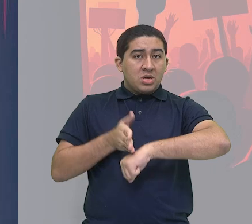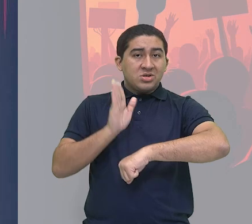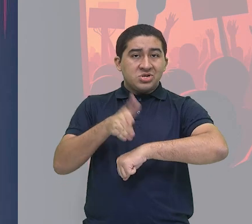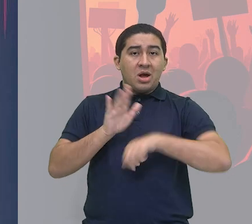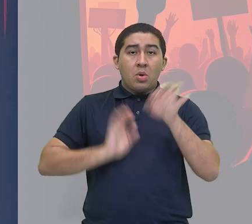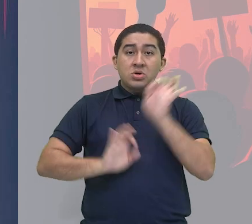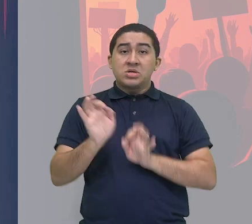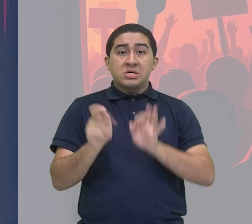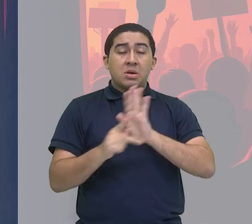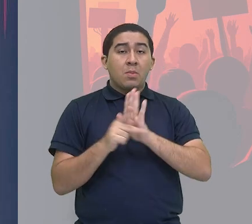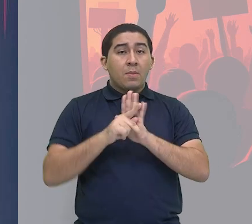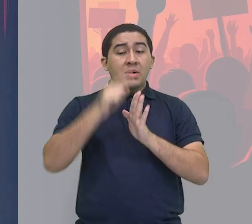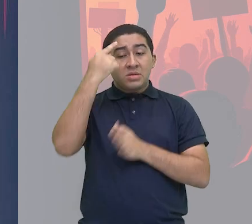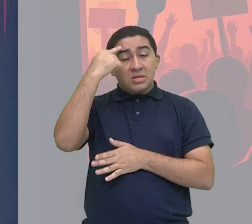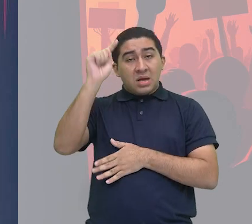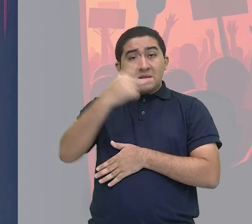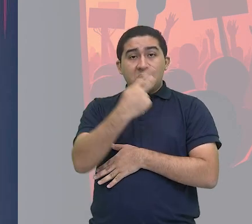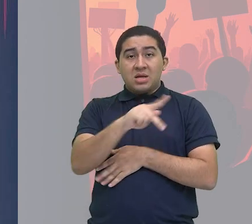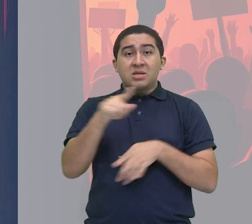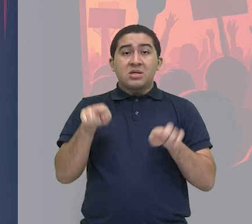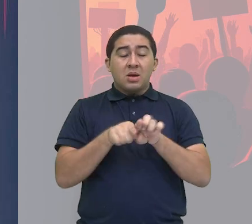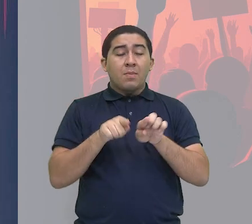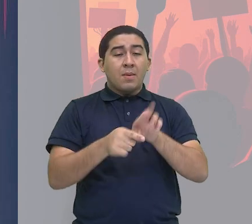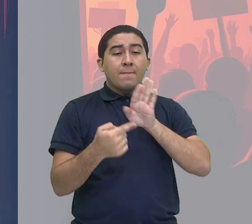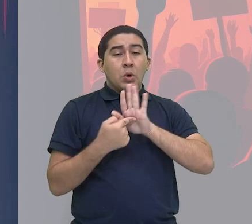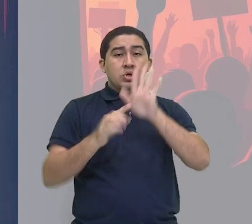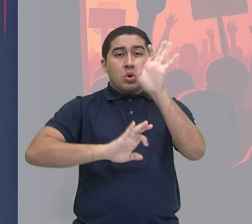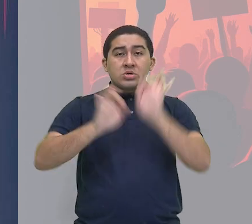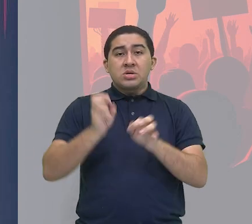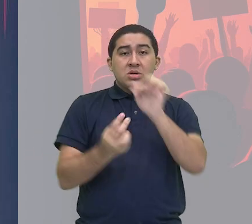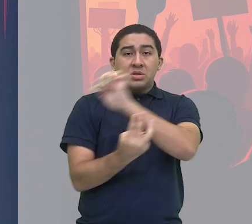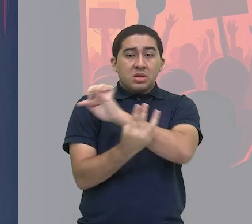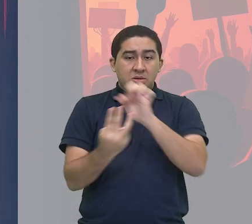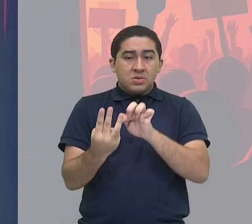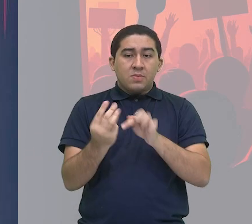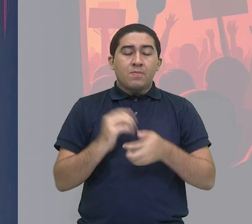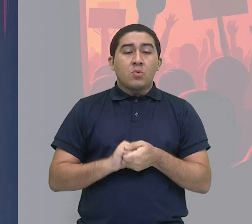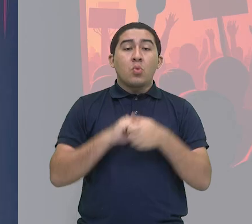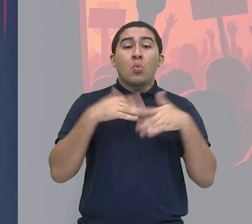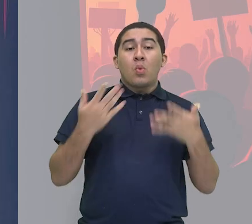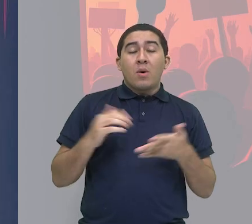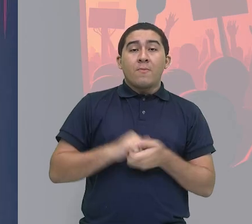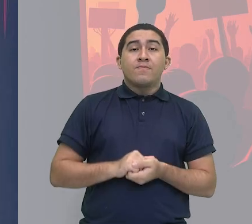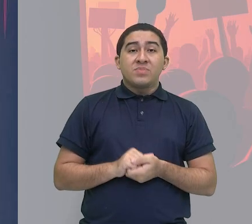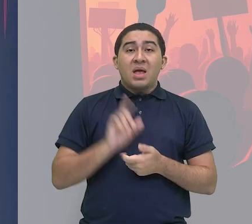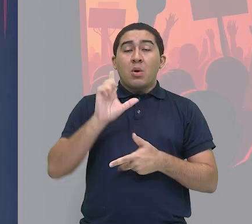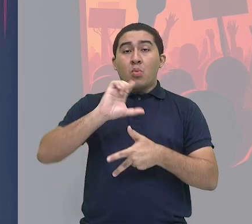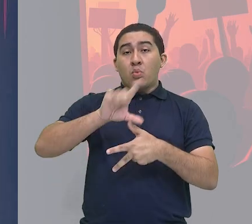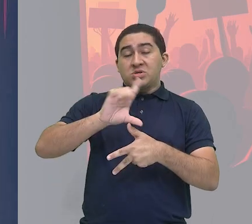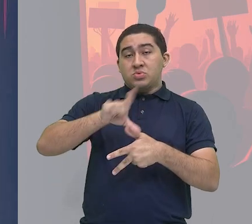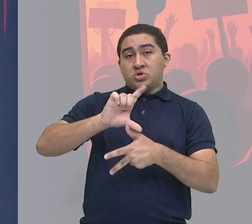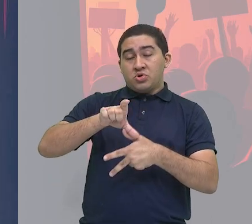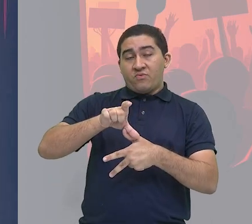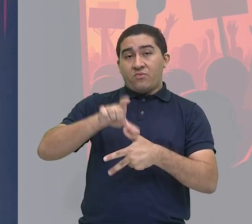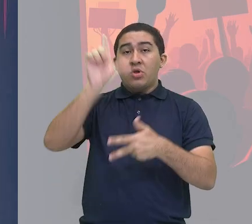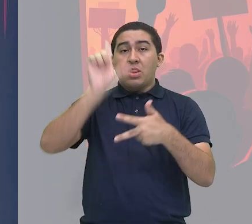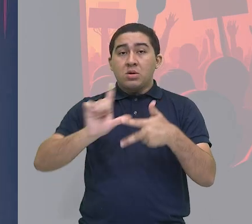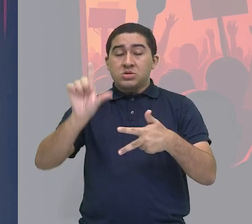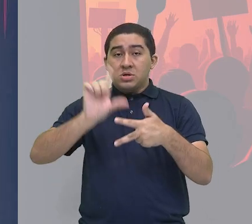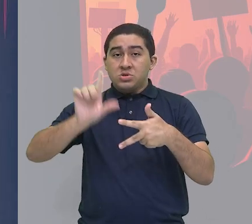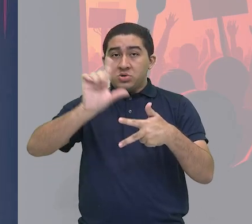reorganiza essa ideia de Aristóteles e traz essa divisão em três, que são o poder executivo, o